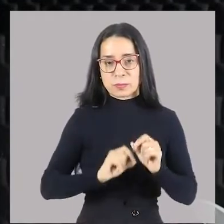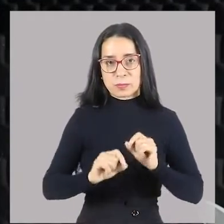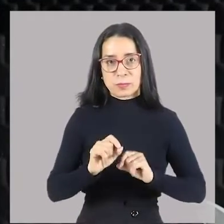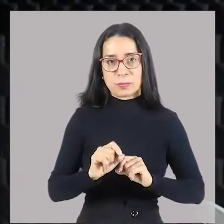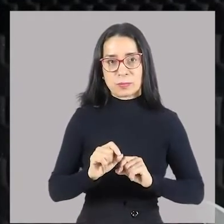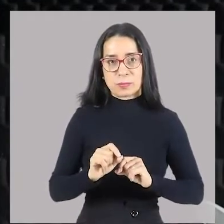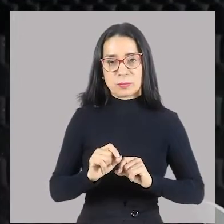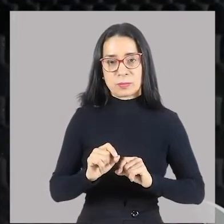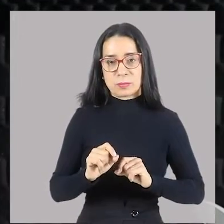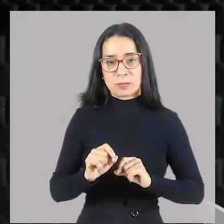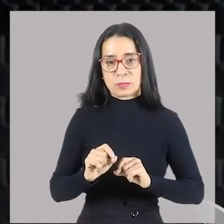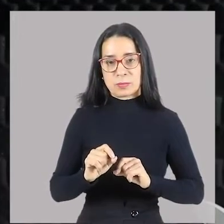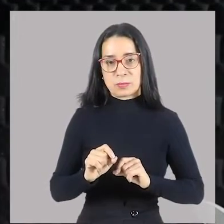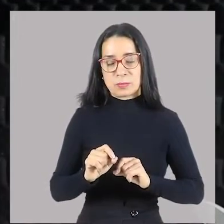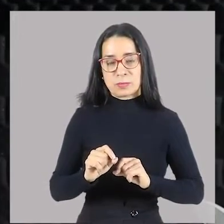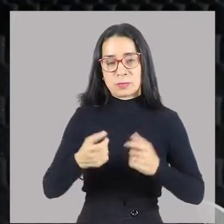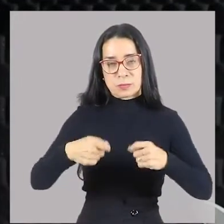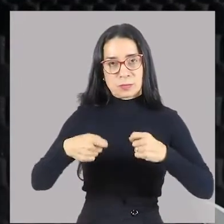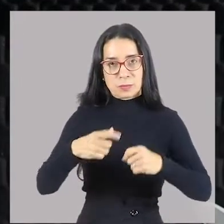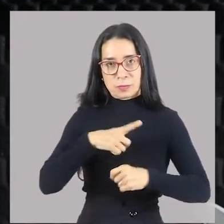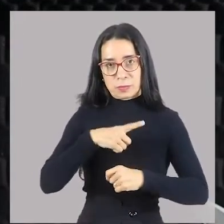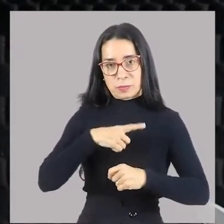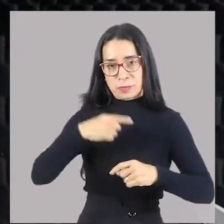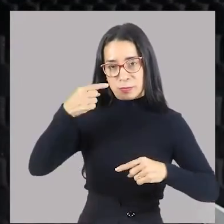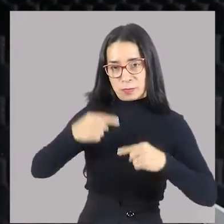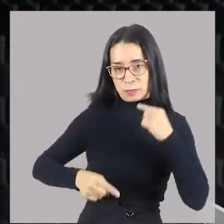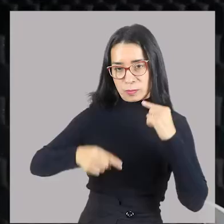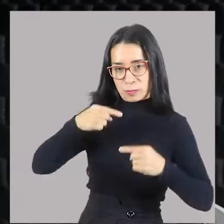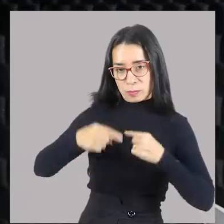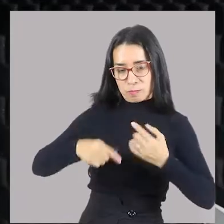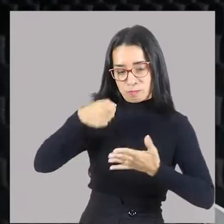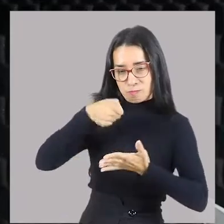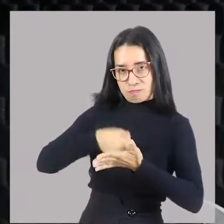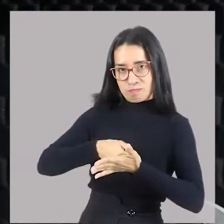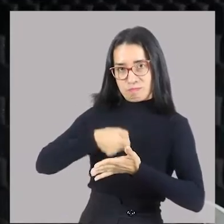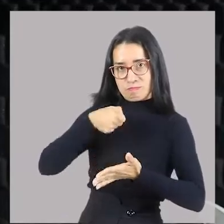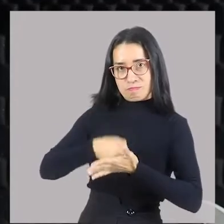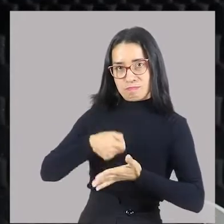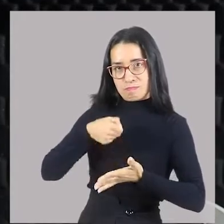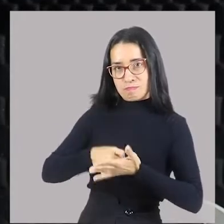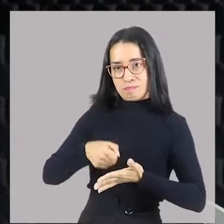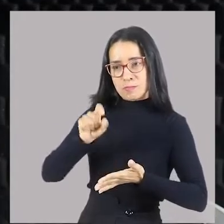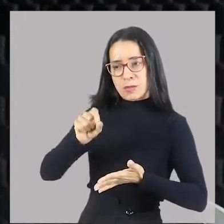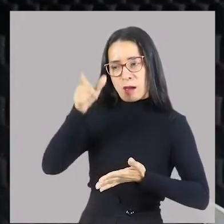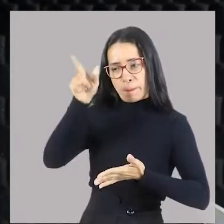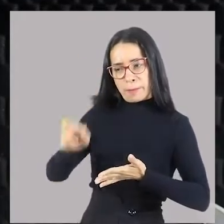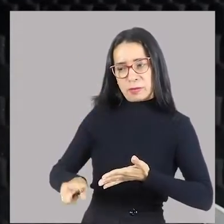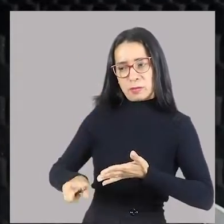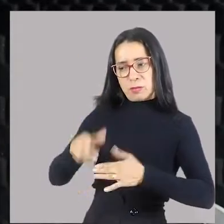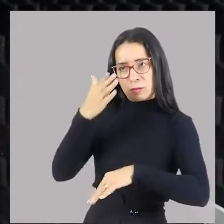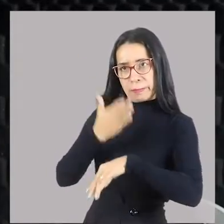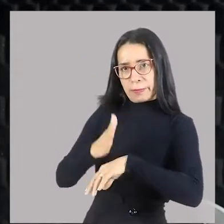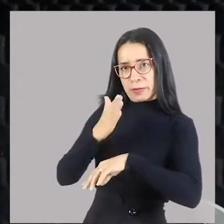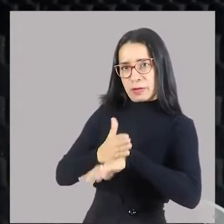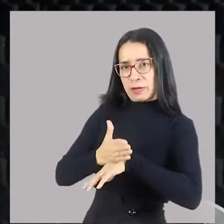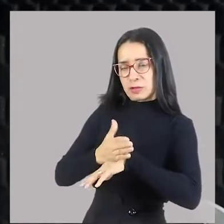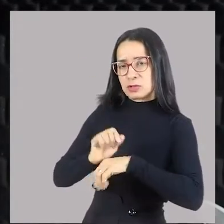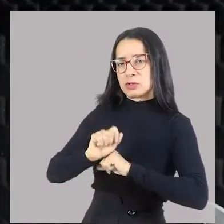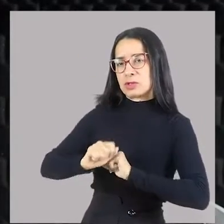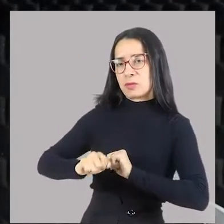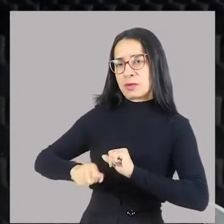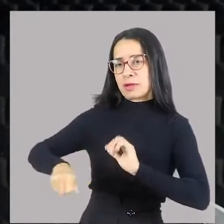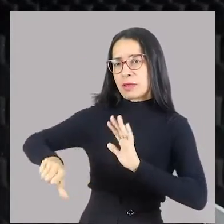que deve-se ter uma política mais severa para aqueles que praticam tal crime,